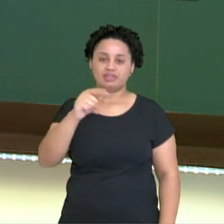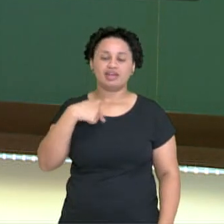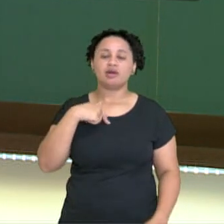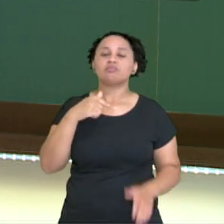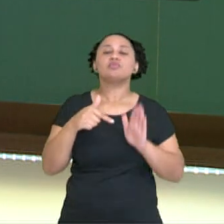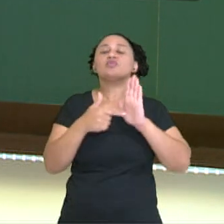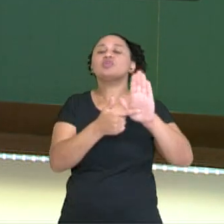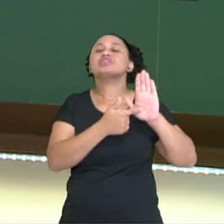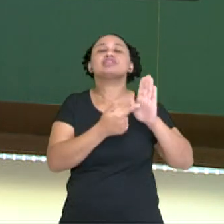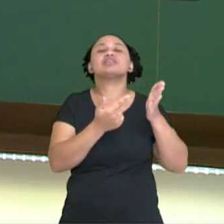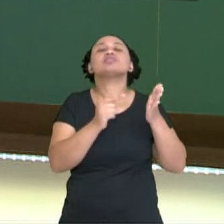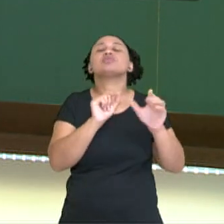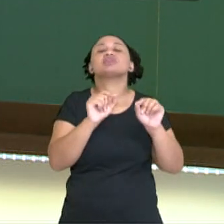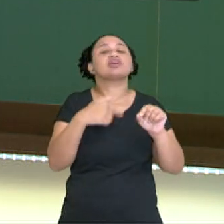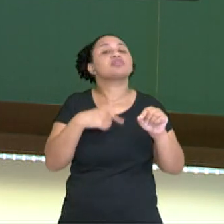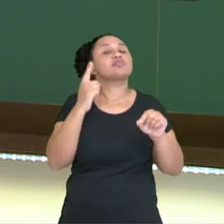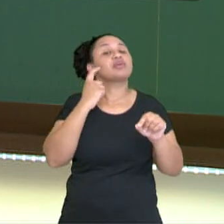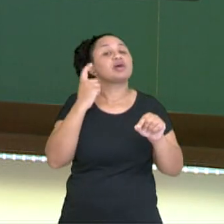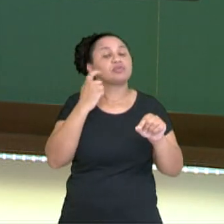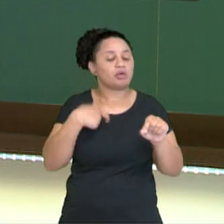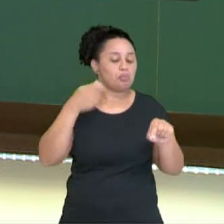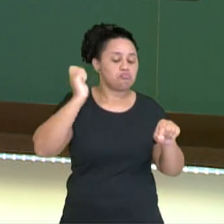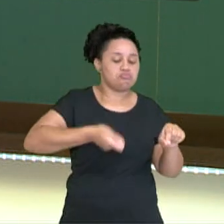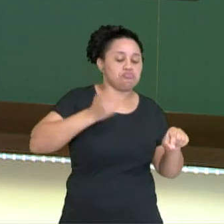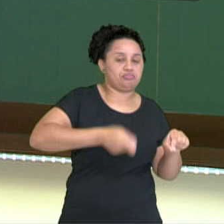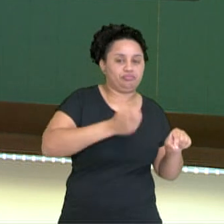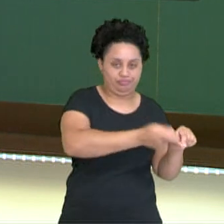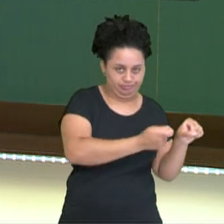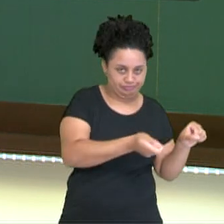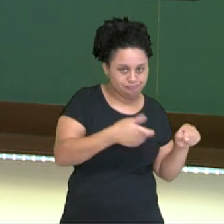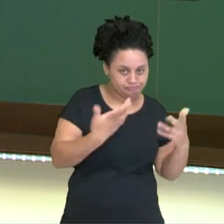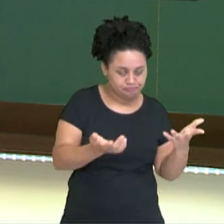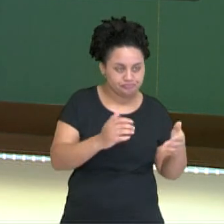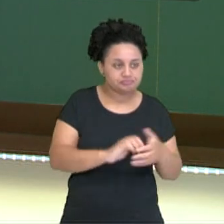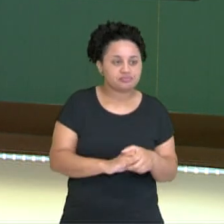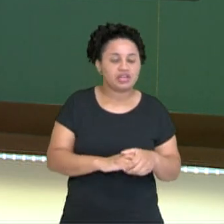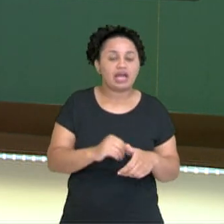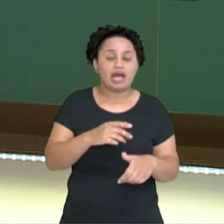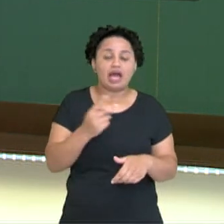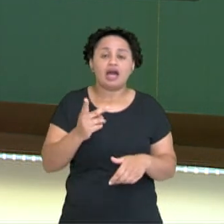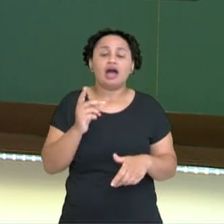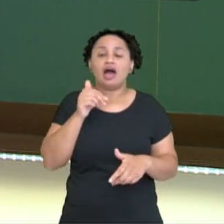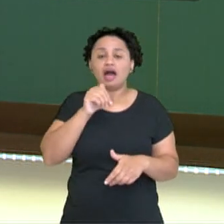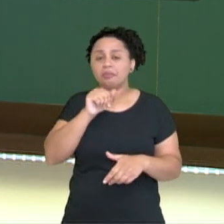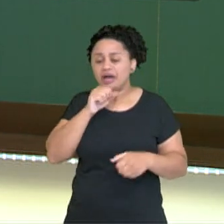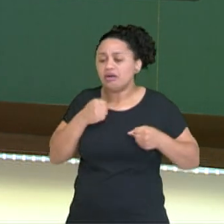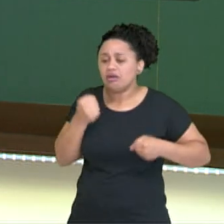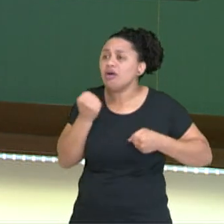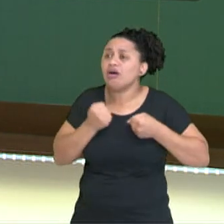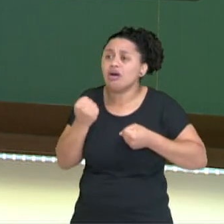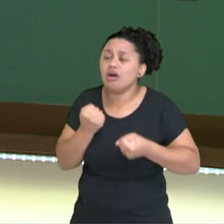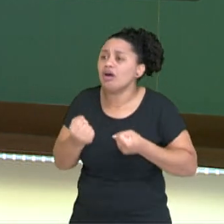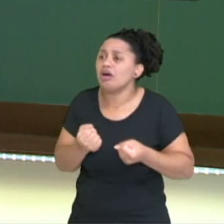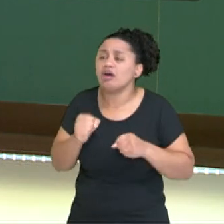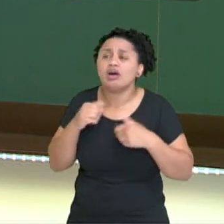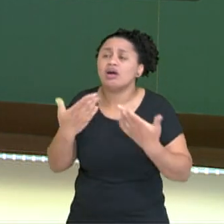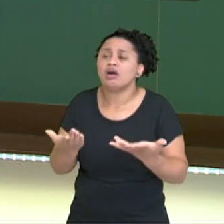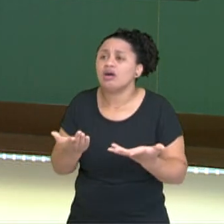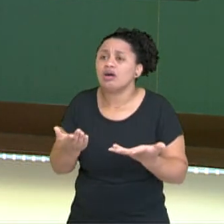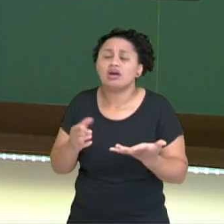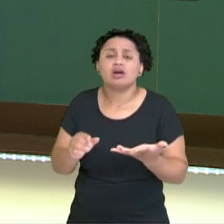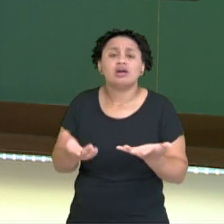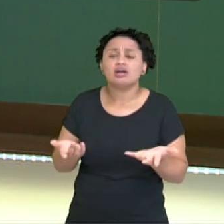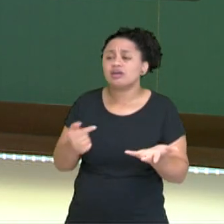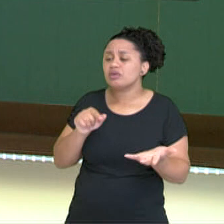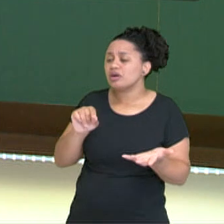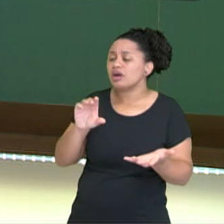barulho da ação de martelar. No segundo quadrinho, a mãe vem correndo e fala bem assim, Calvin, what are you doing